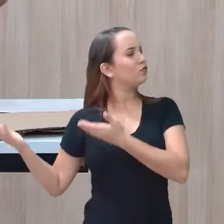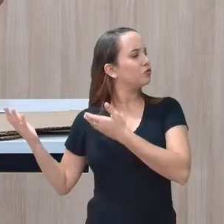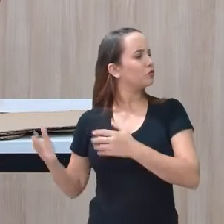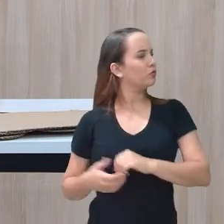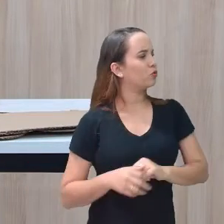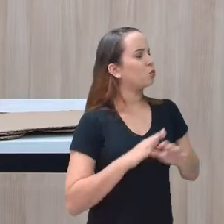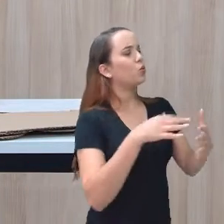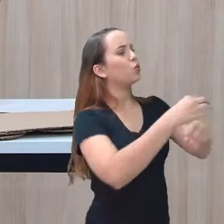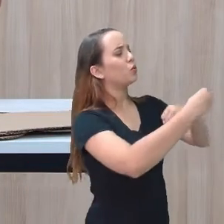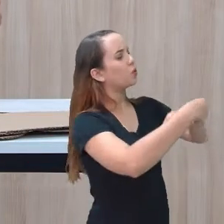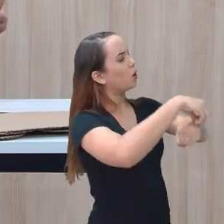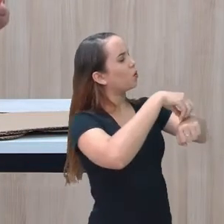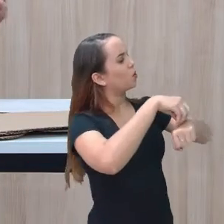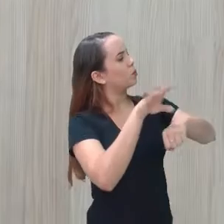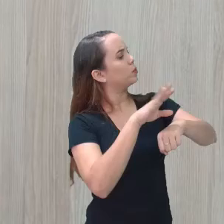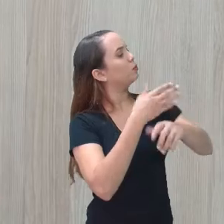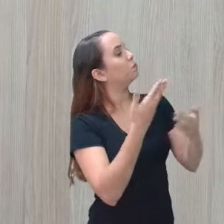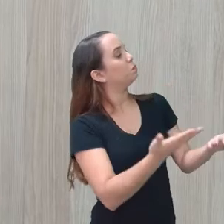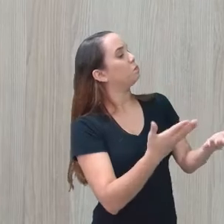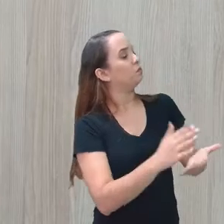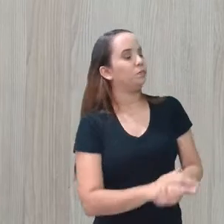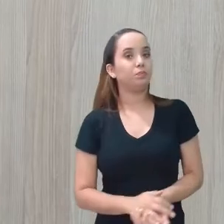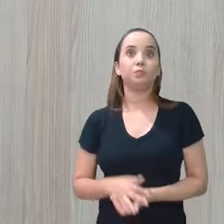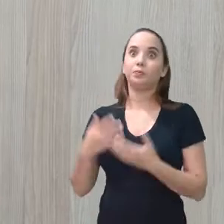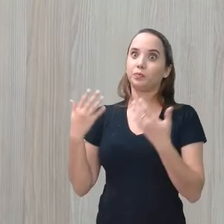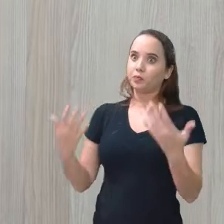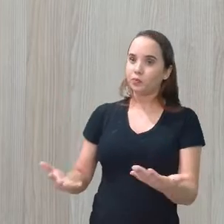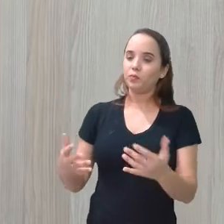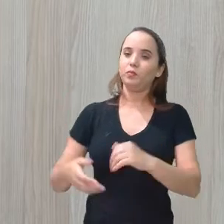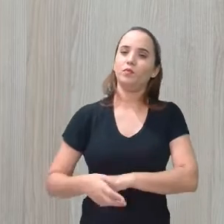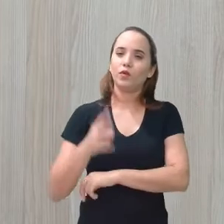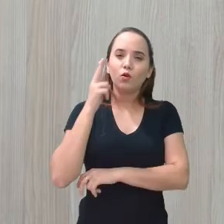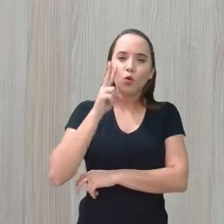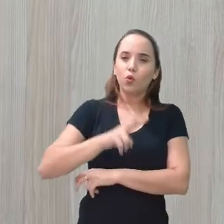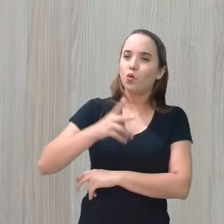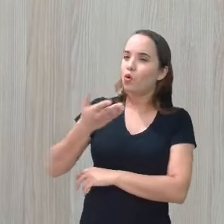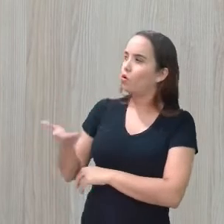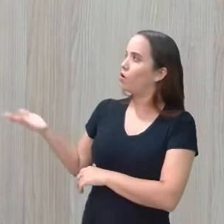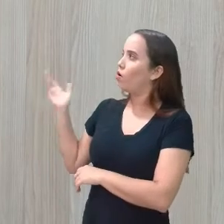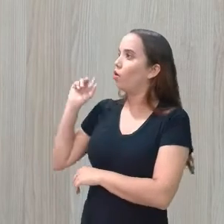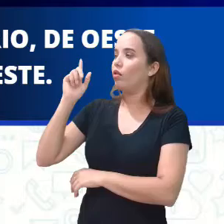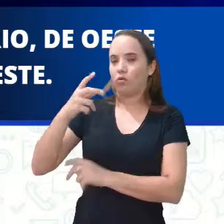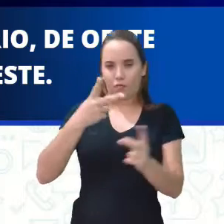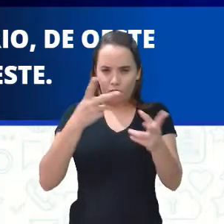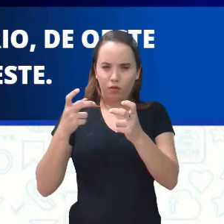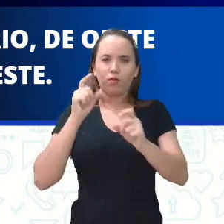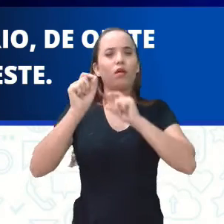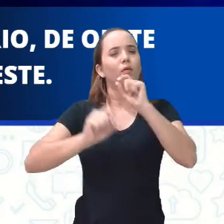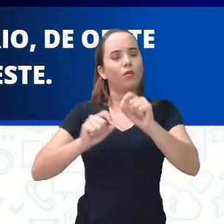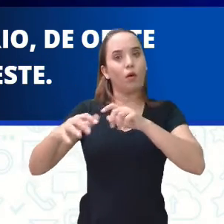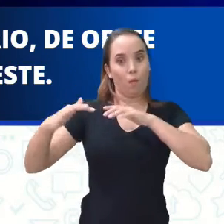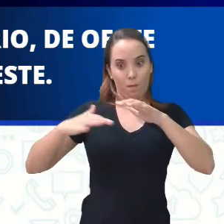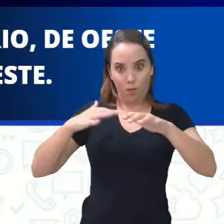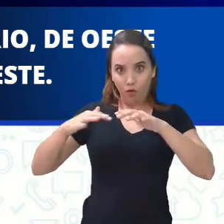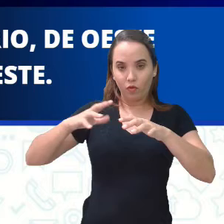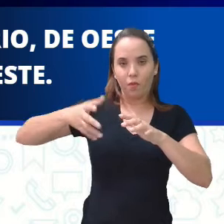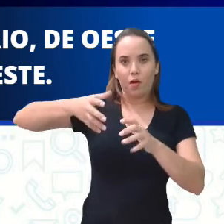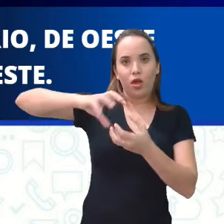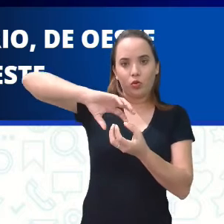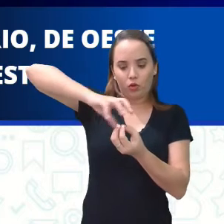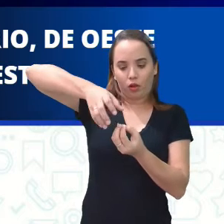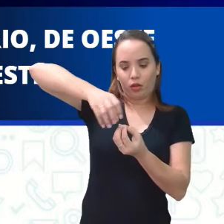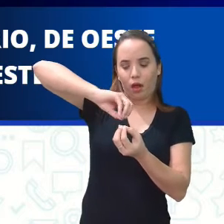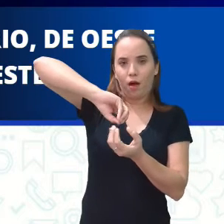dar para a gente? Bem, pessoal, olhando aí o movimento de rotação, nós vimos que é o movimento que a Terra realiza em seu próprio eixo, né?